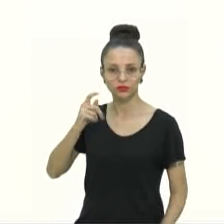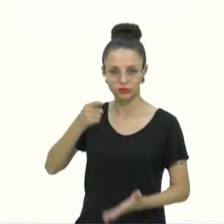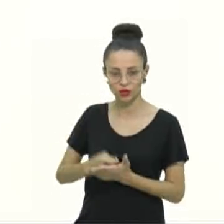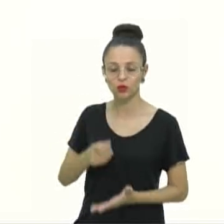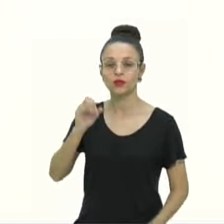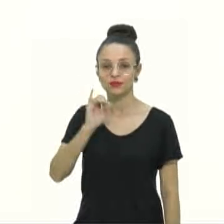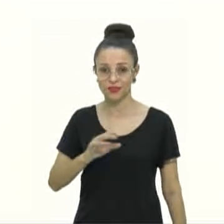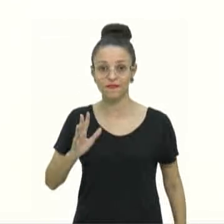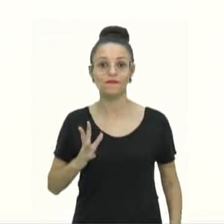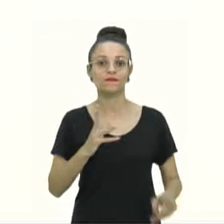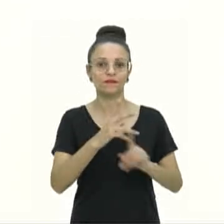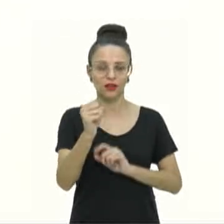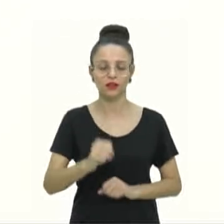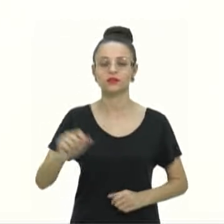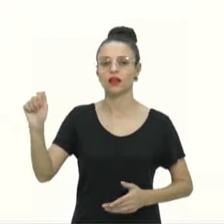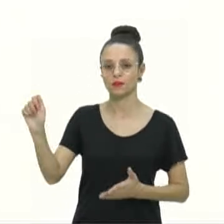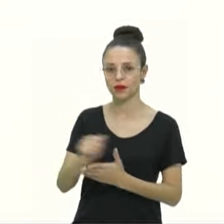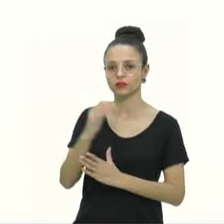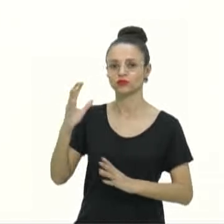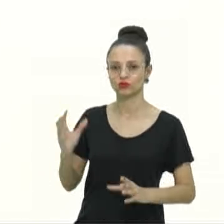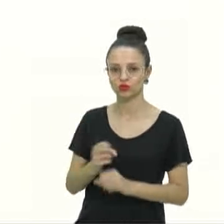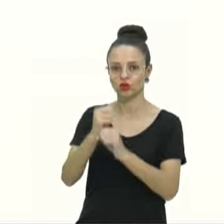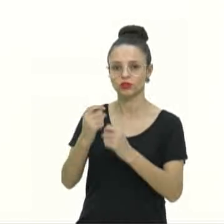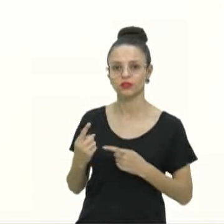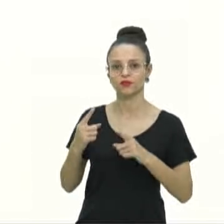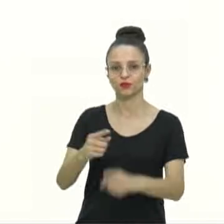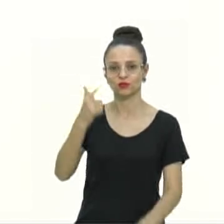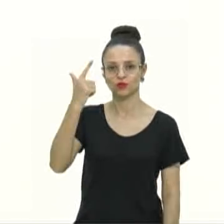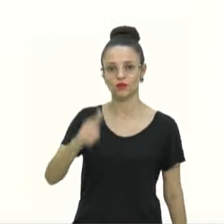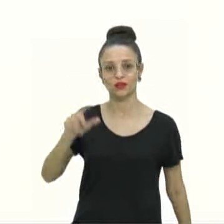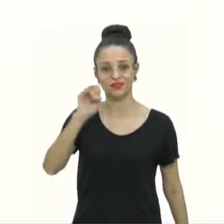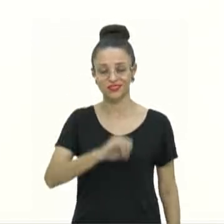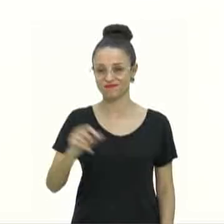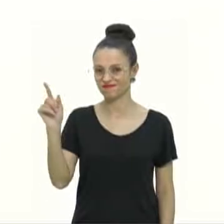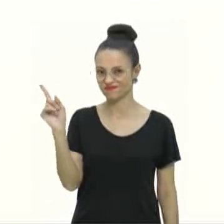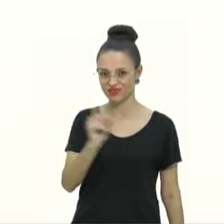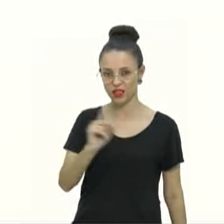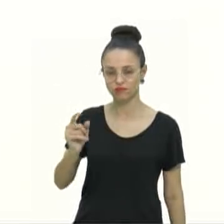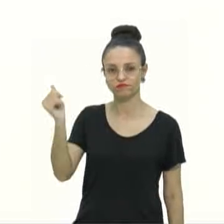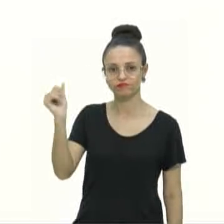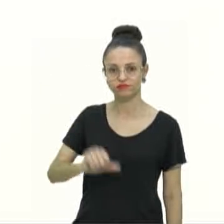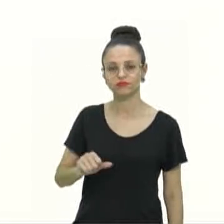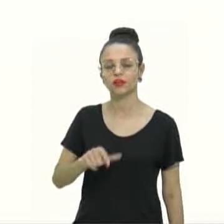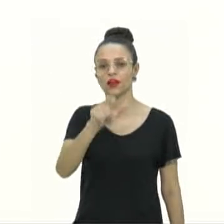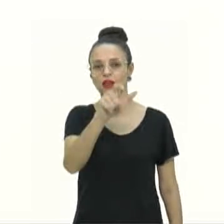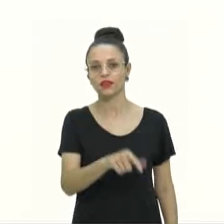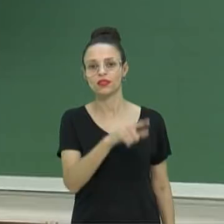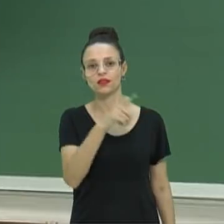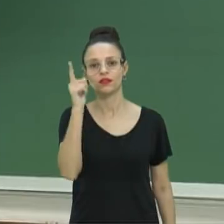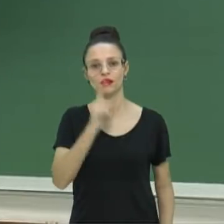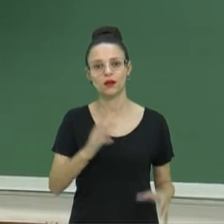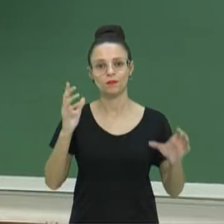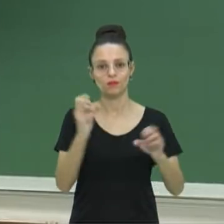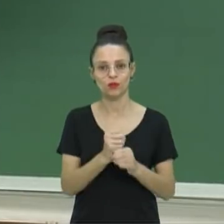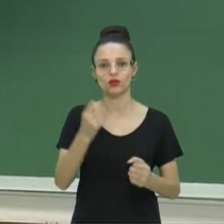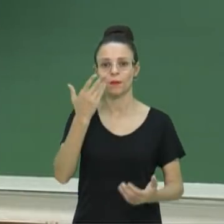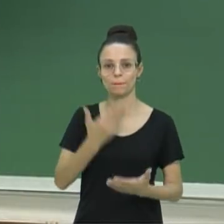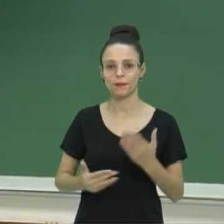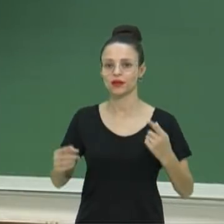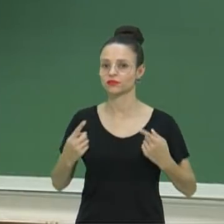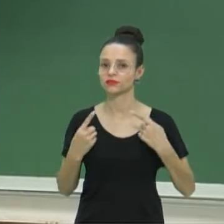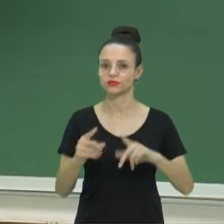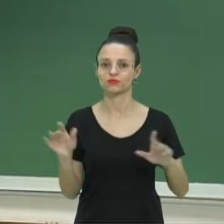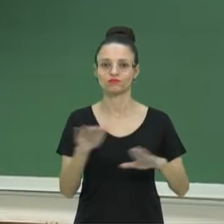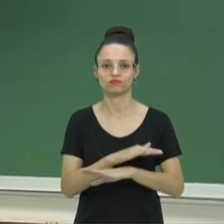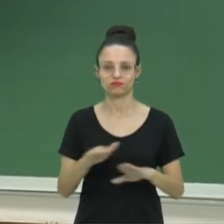placar é corrigido e o desafio devolvido. Se for negada a revisão, o adversário ganha um ponto técnico e eu perco o meu desafio, né?